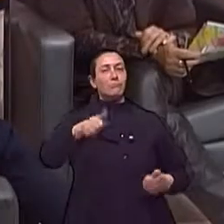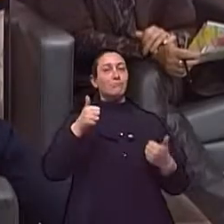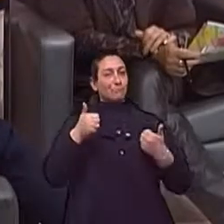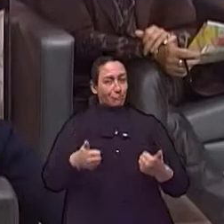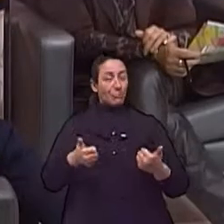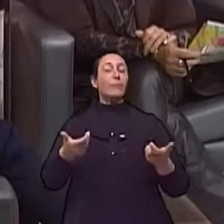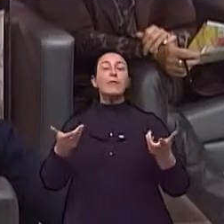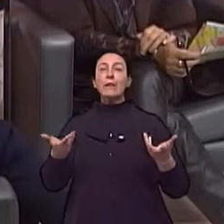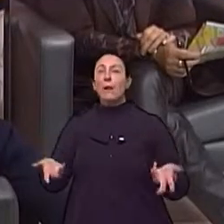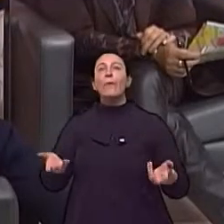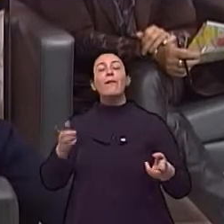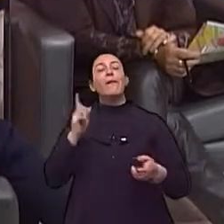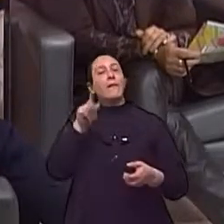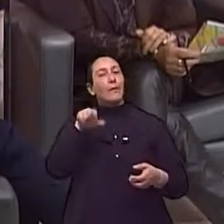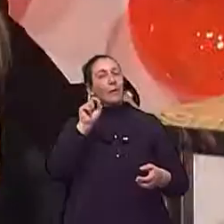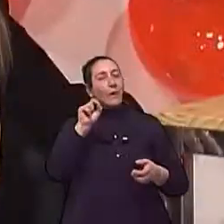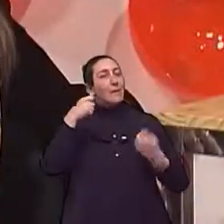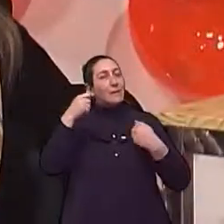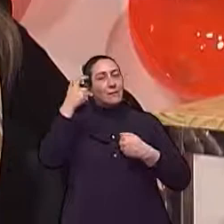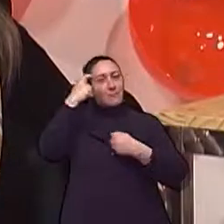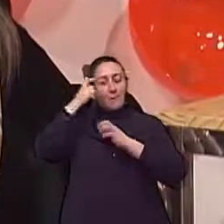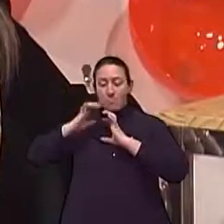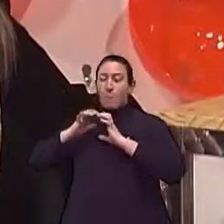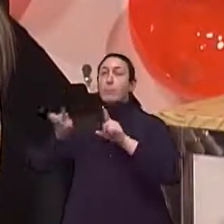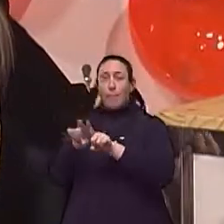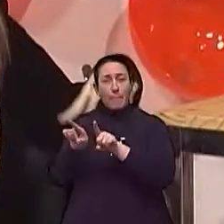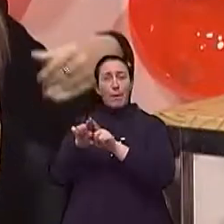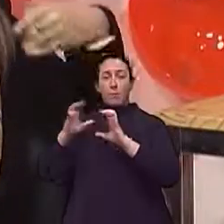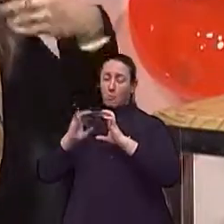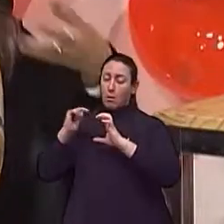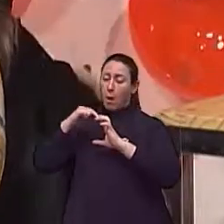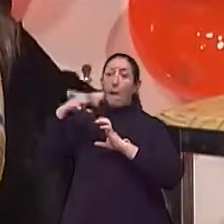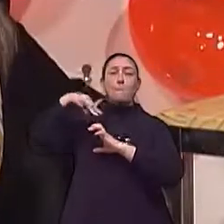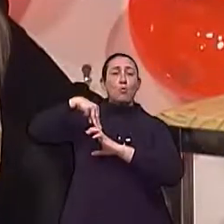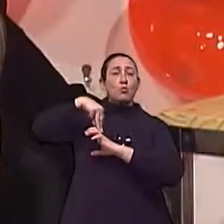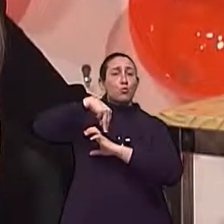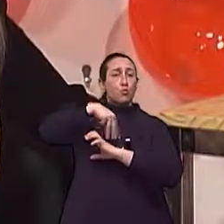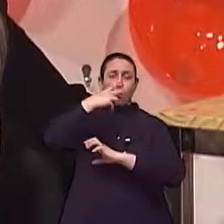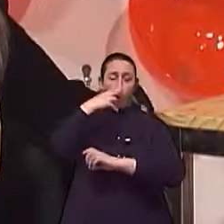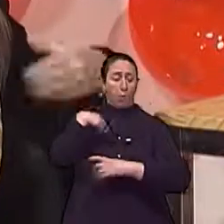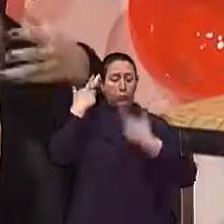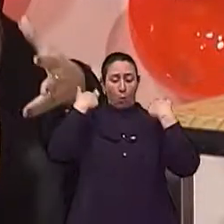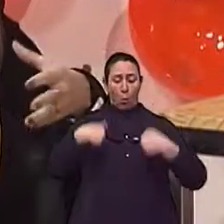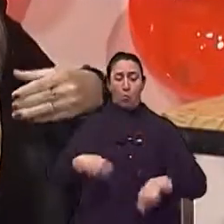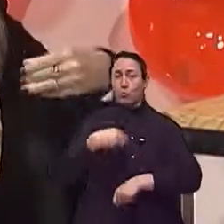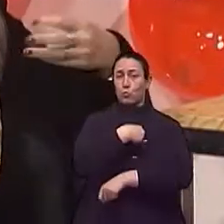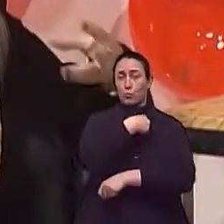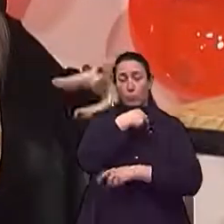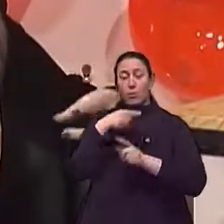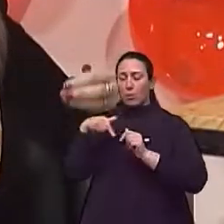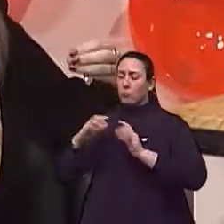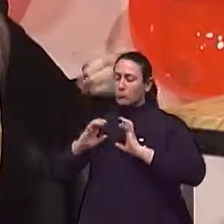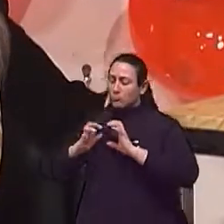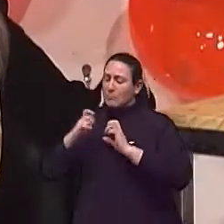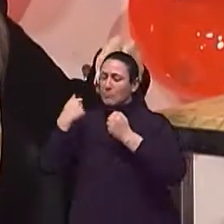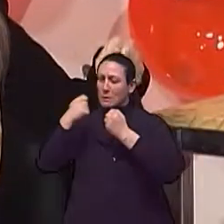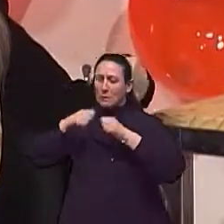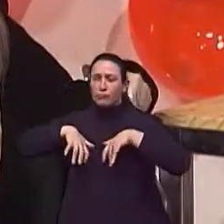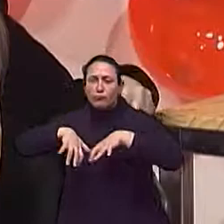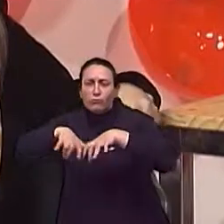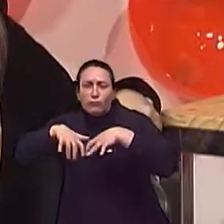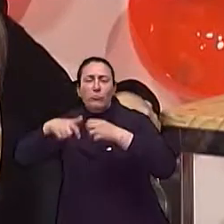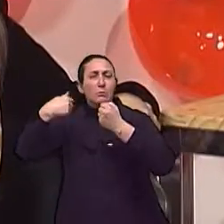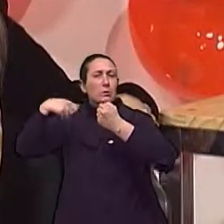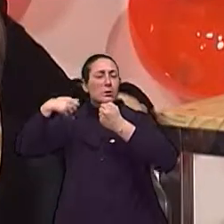então é muito importante seja treinado de várias formas de novo com a interação social via computador tem jogos